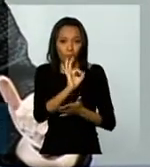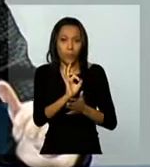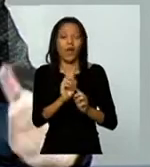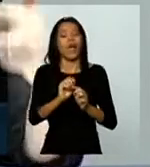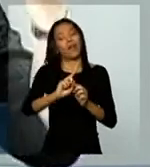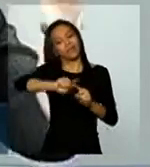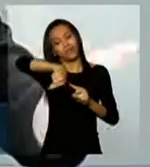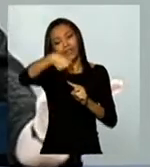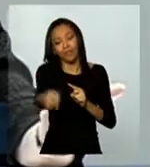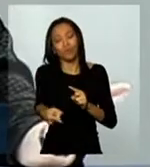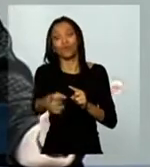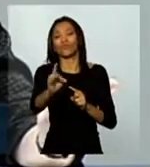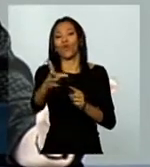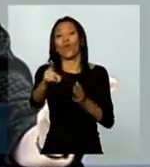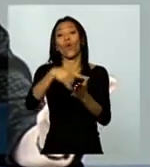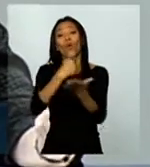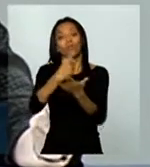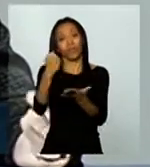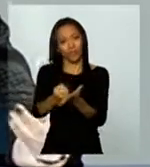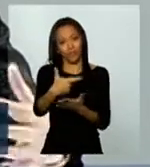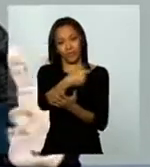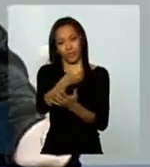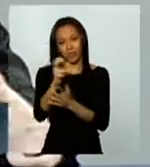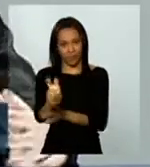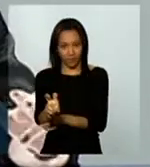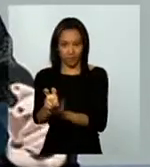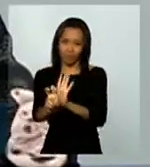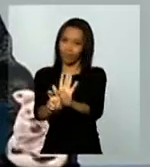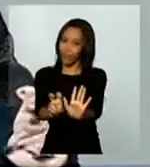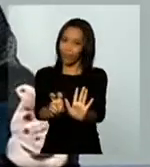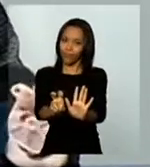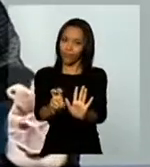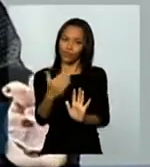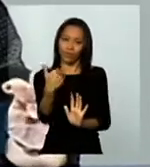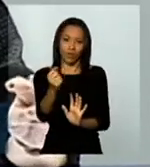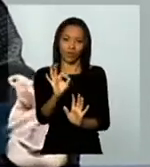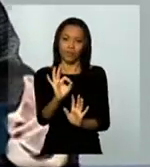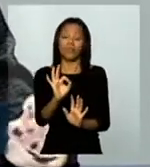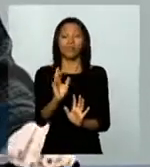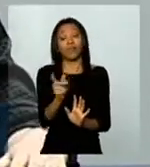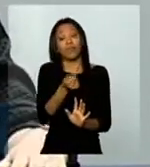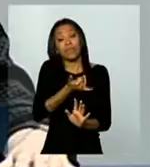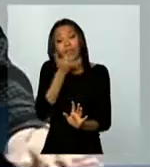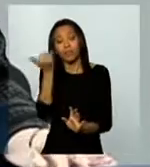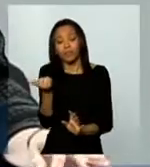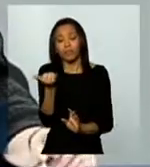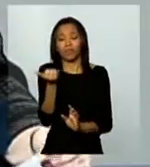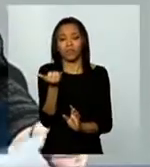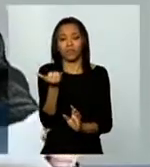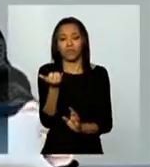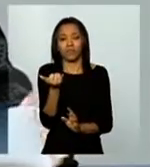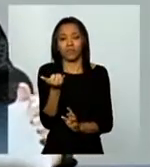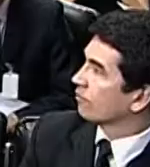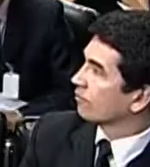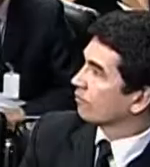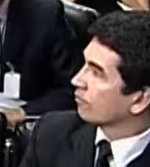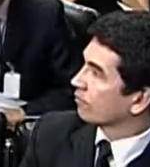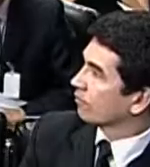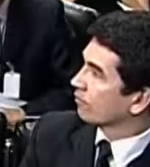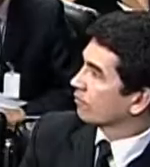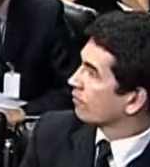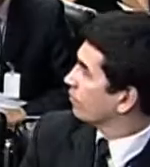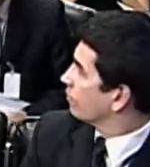essa data só pode ser contratado em 2015. Então, vai depender um pouco do andamento desses